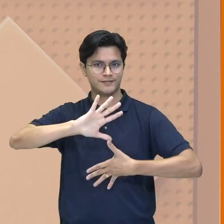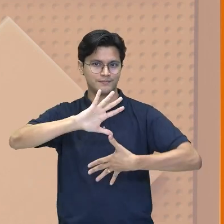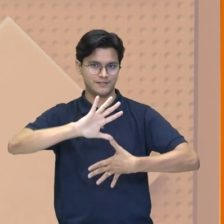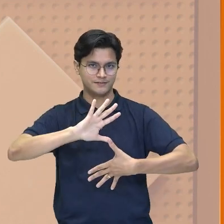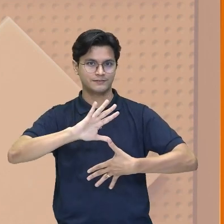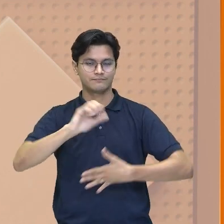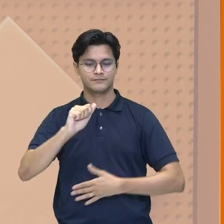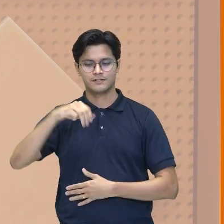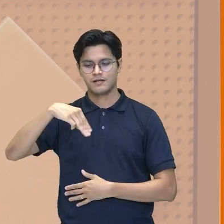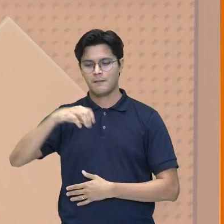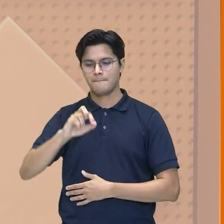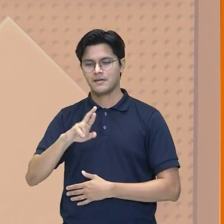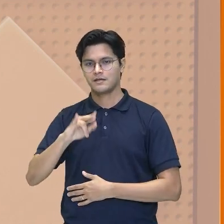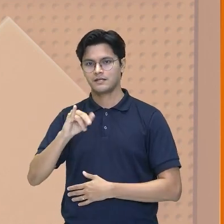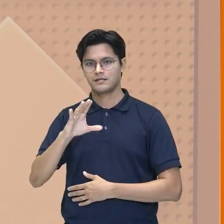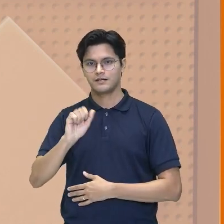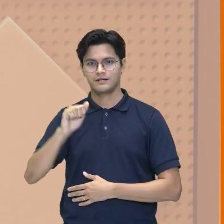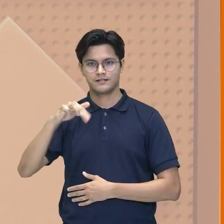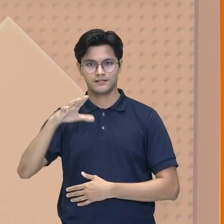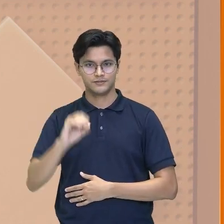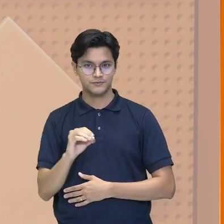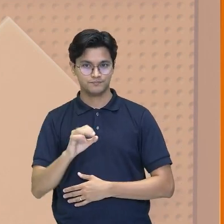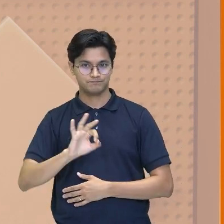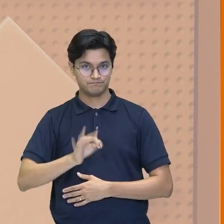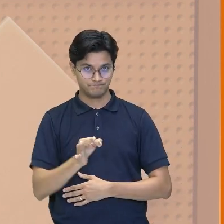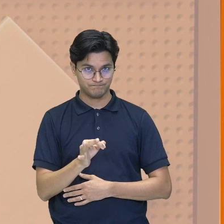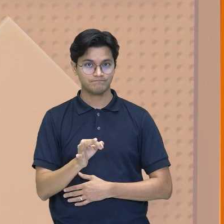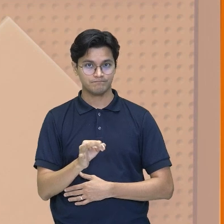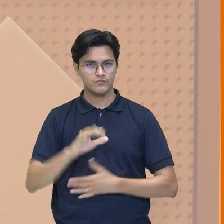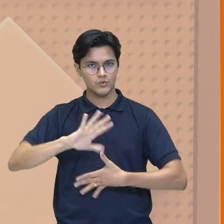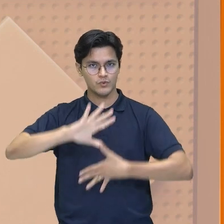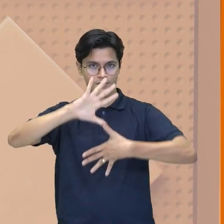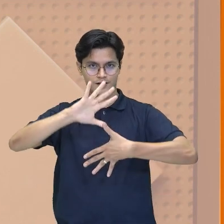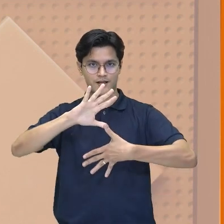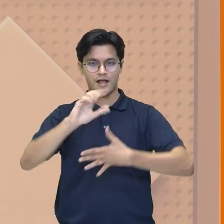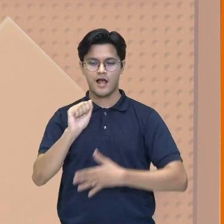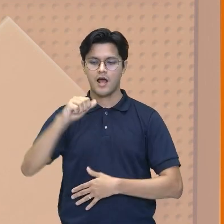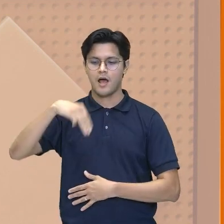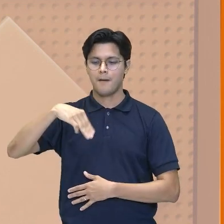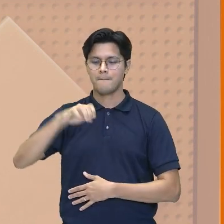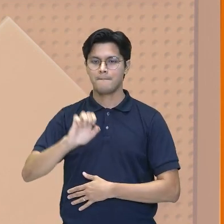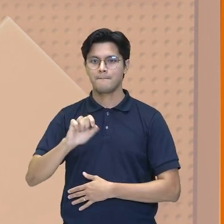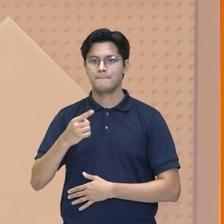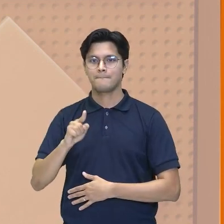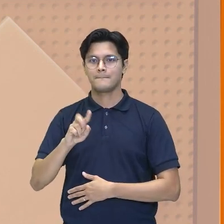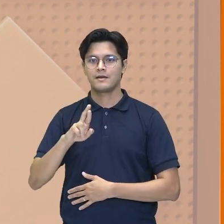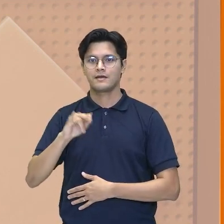continente que o Brasil faz parte. E aí a gente continua dando uma olhada,